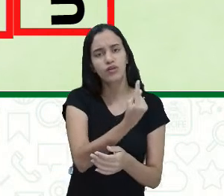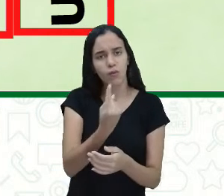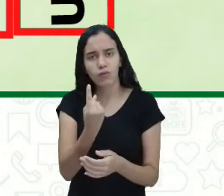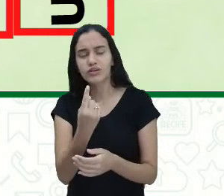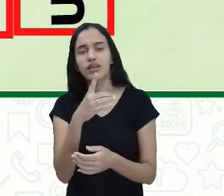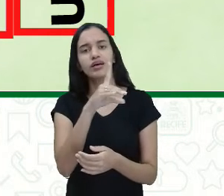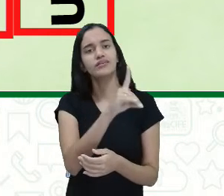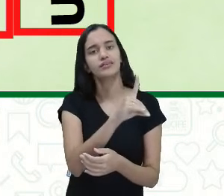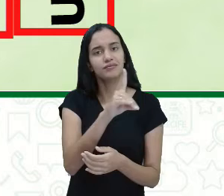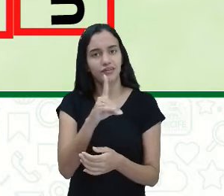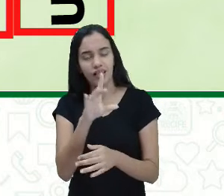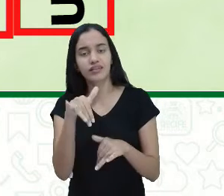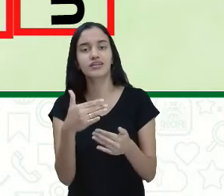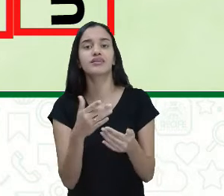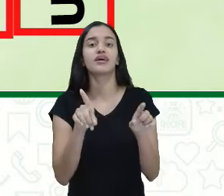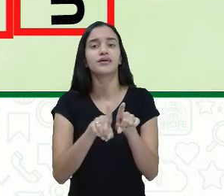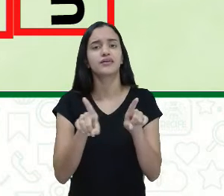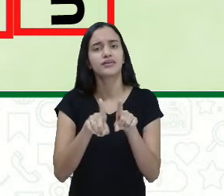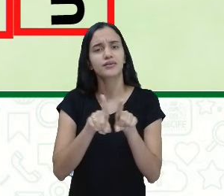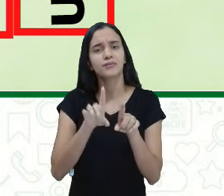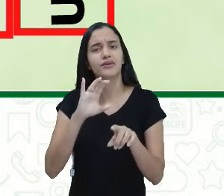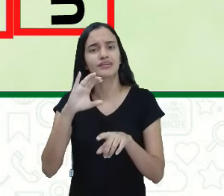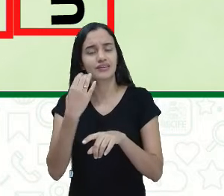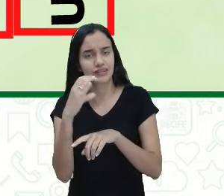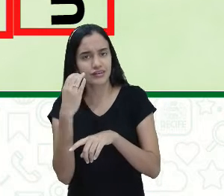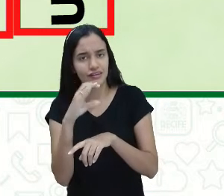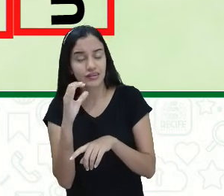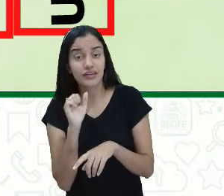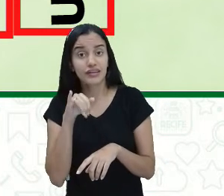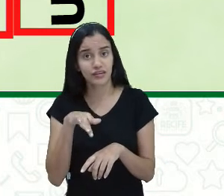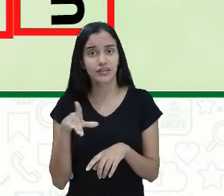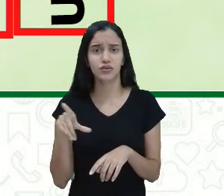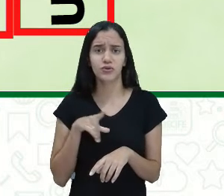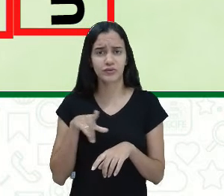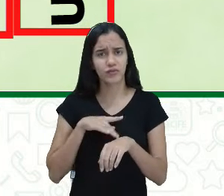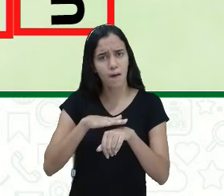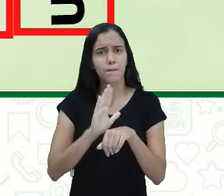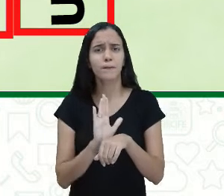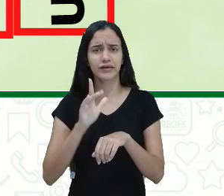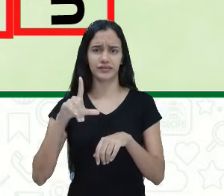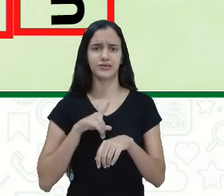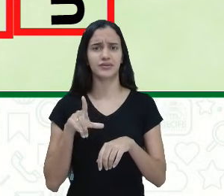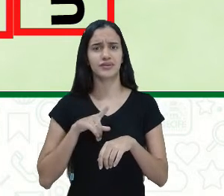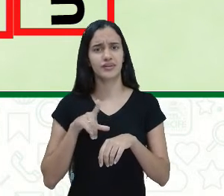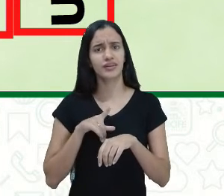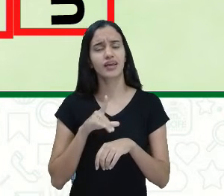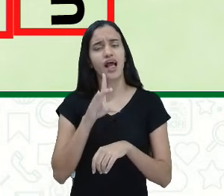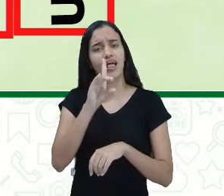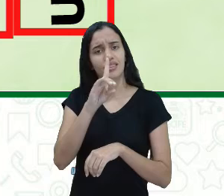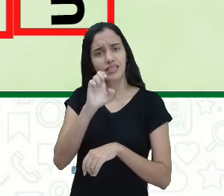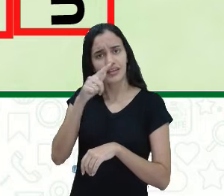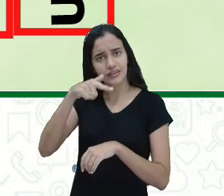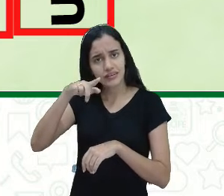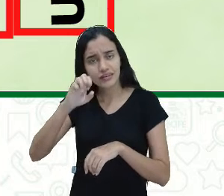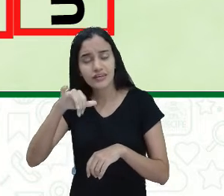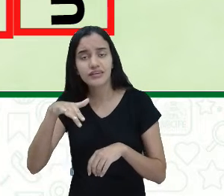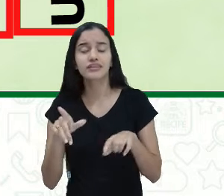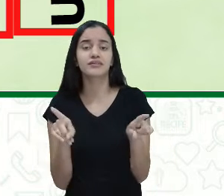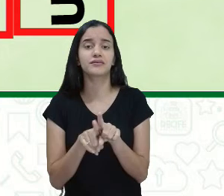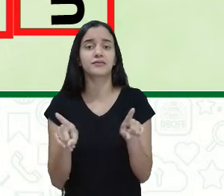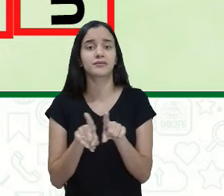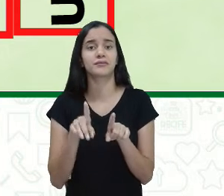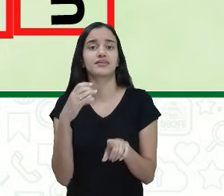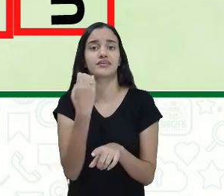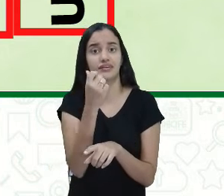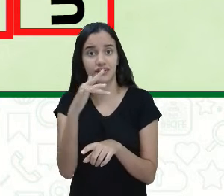da dezena, da centena, a unidade de milhar. E se eu tivesse mais números ali, eu teria dezena de milhar, teria centena de